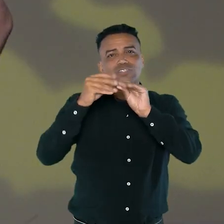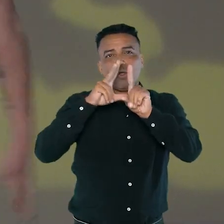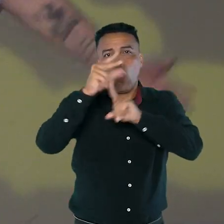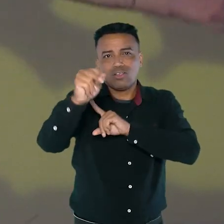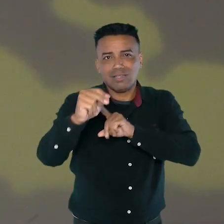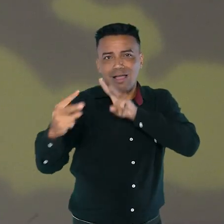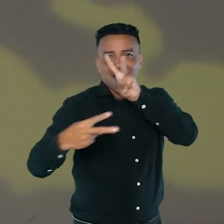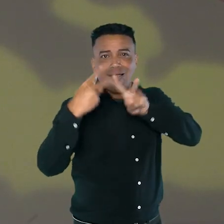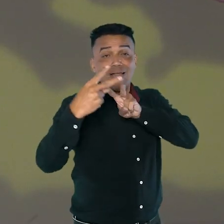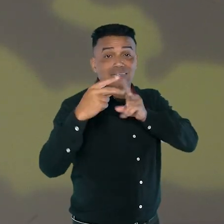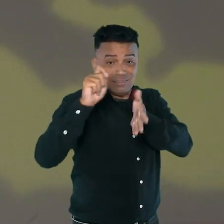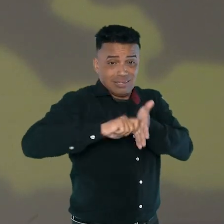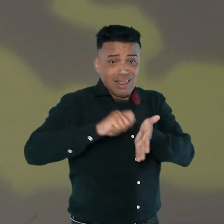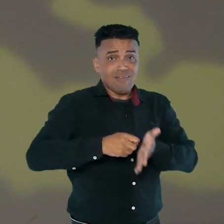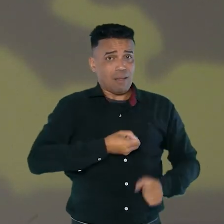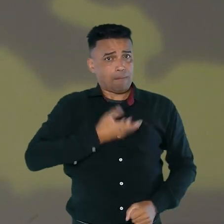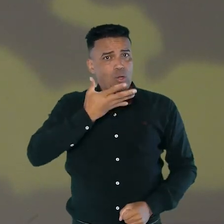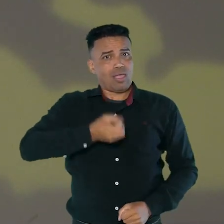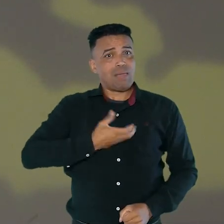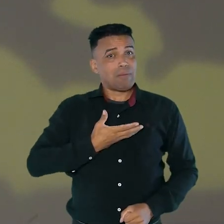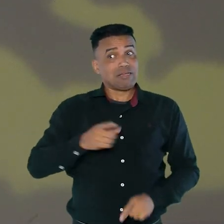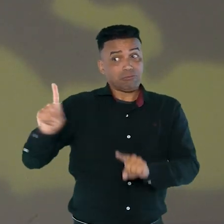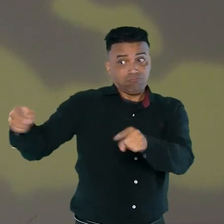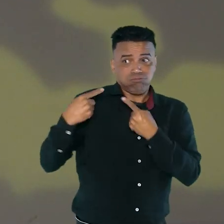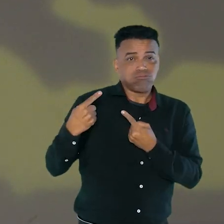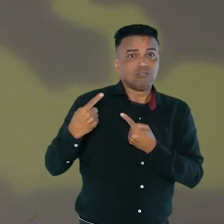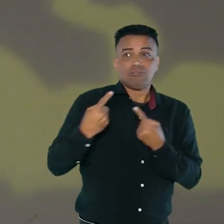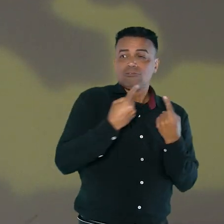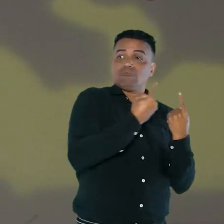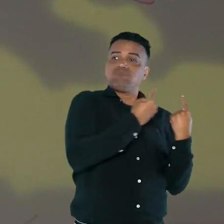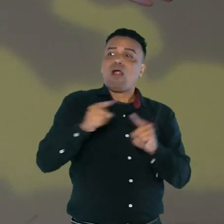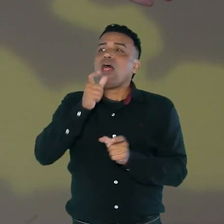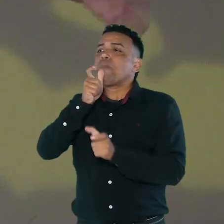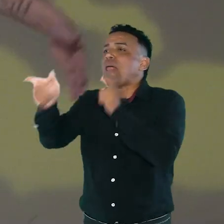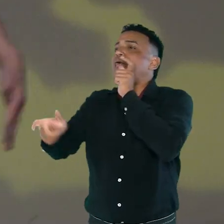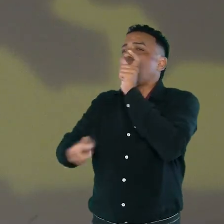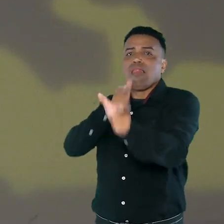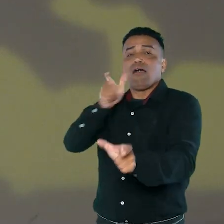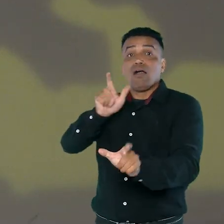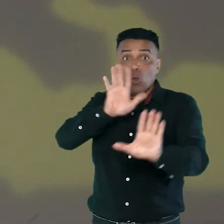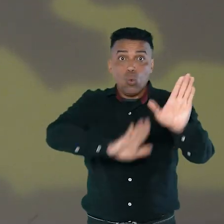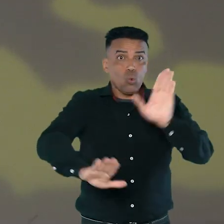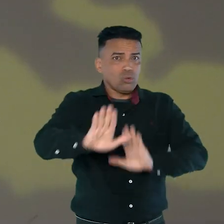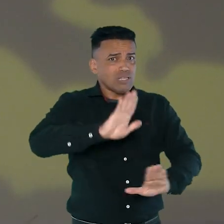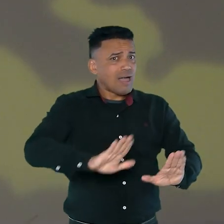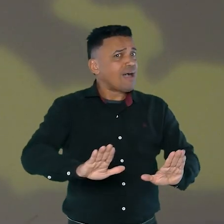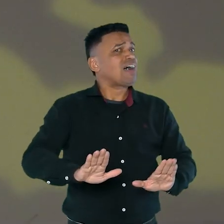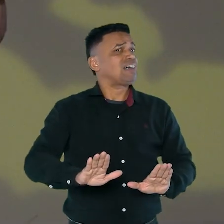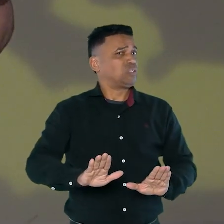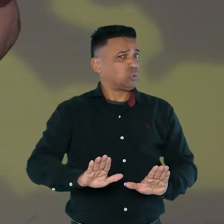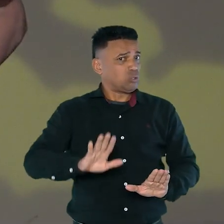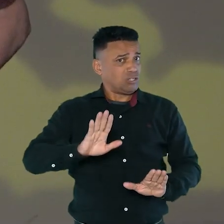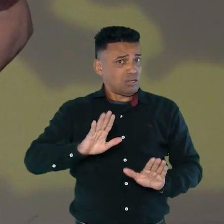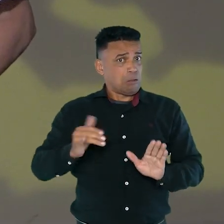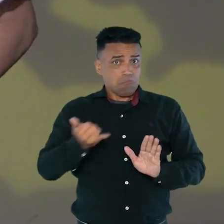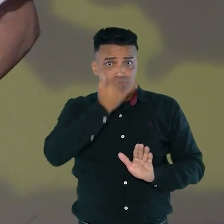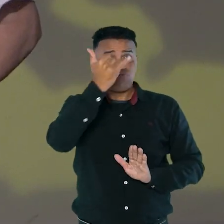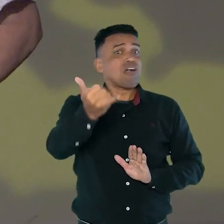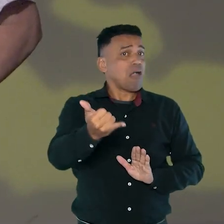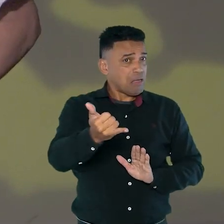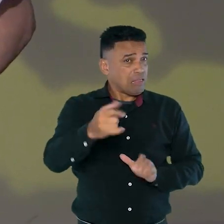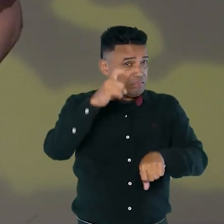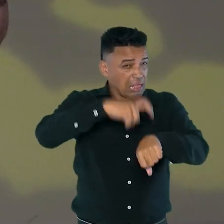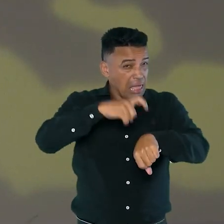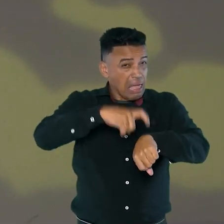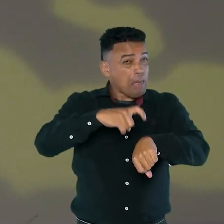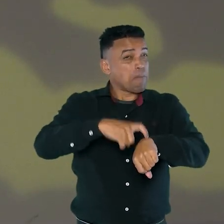conquistado. Escrevam poemas, mas se te insultarem, recite palavrões. Cuidado, o acaso é traiçoeiro e o tempo é